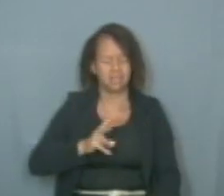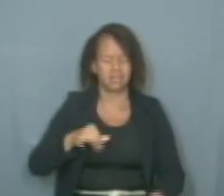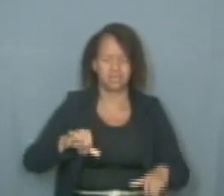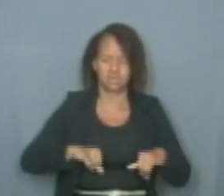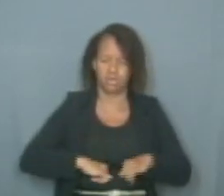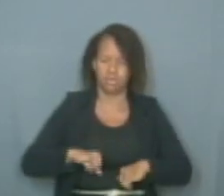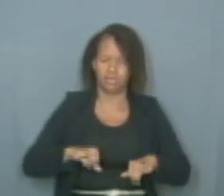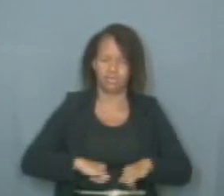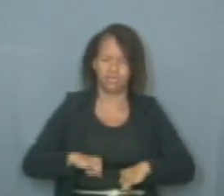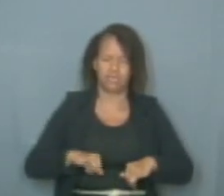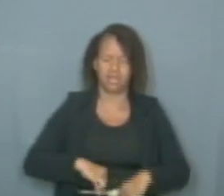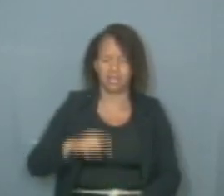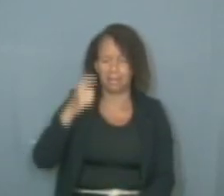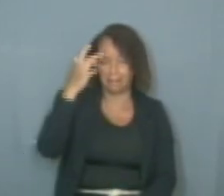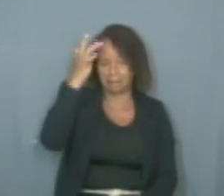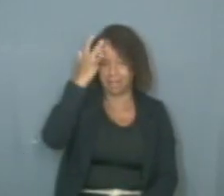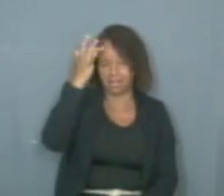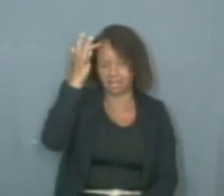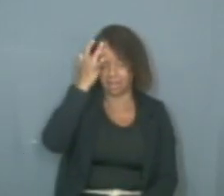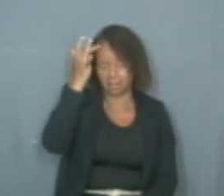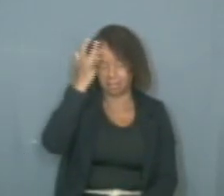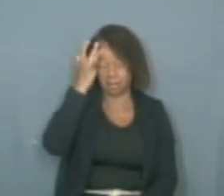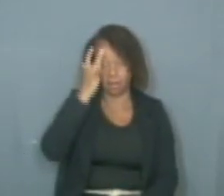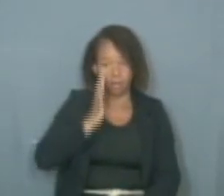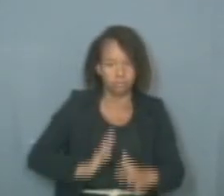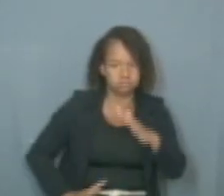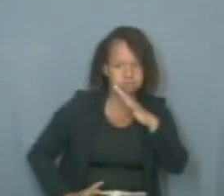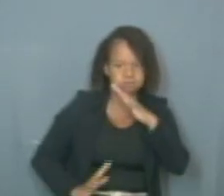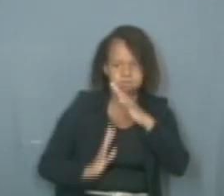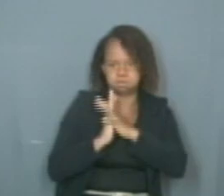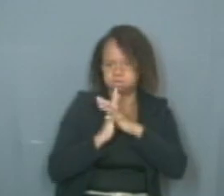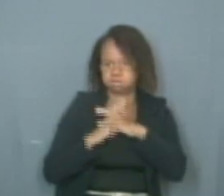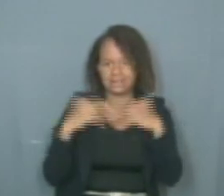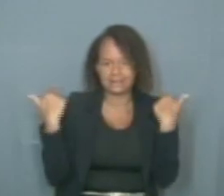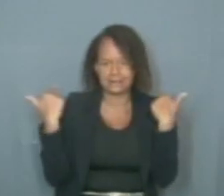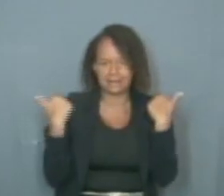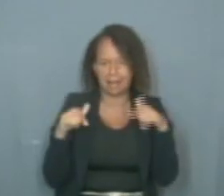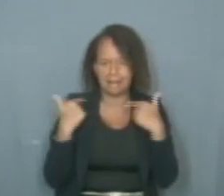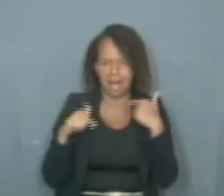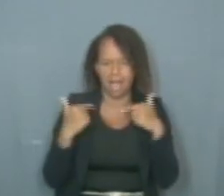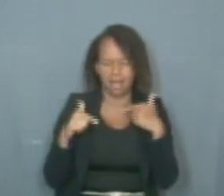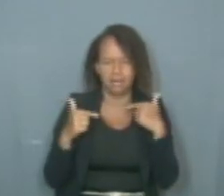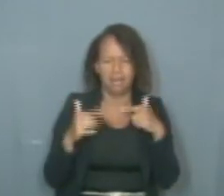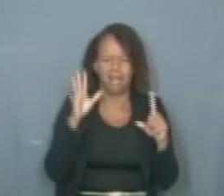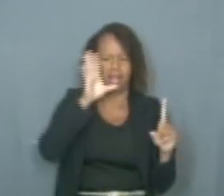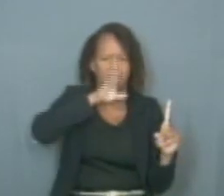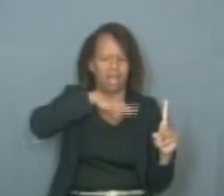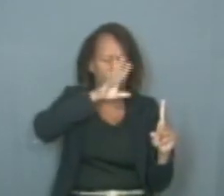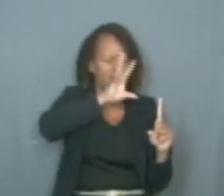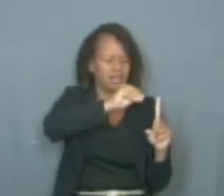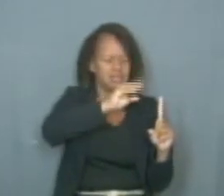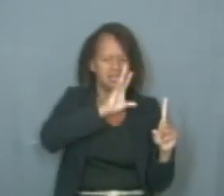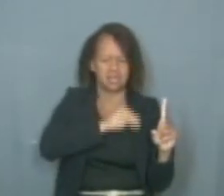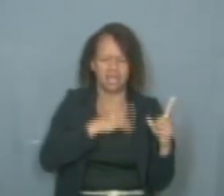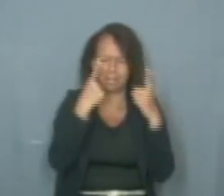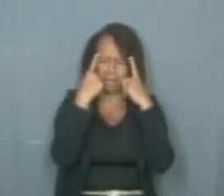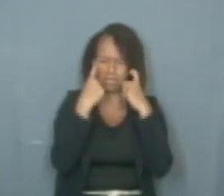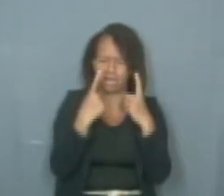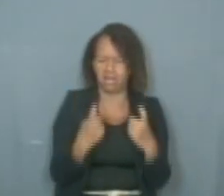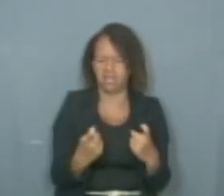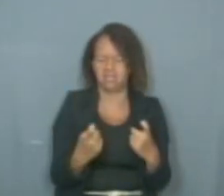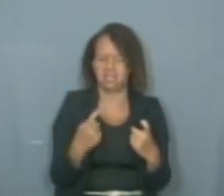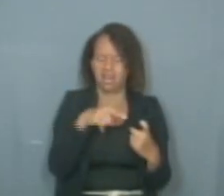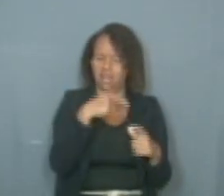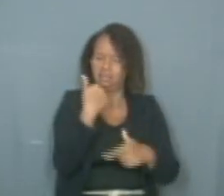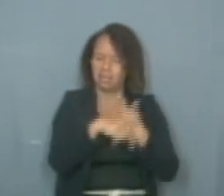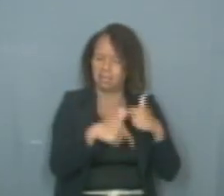sofrendo mentalmente, por excesso de carga de trabalho, por assédio, por violência no campo.